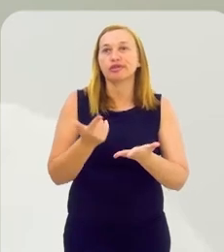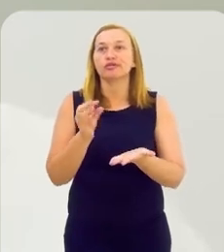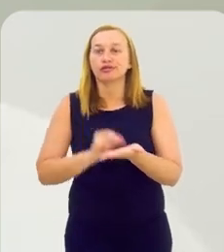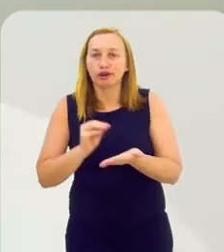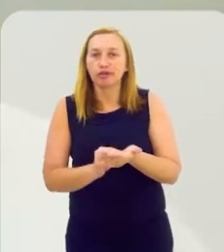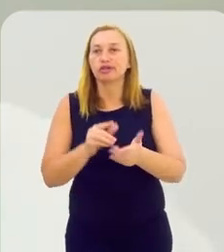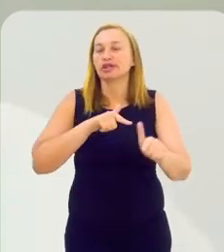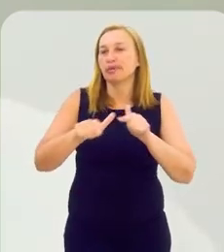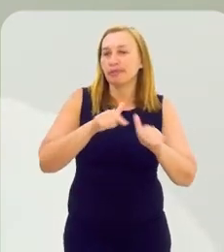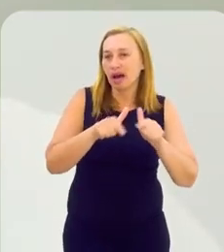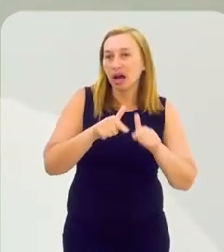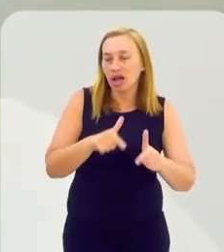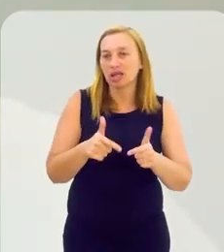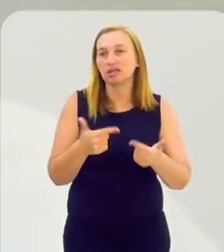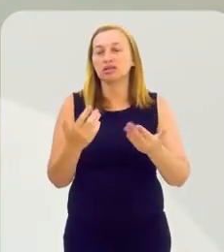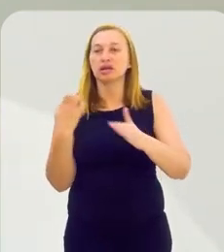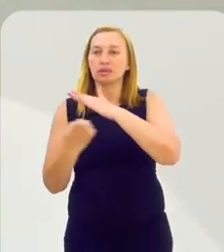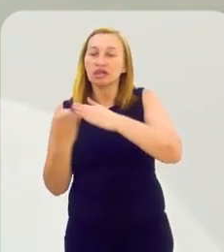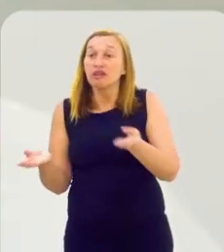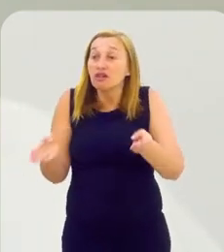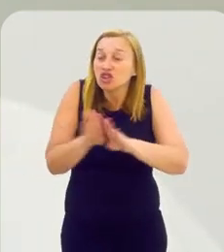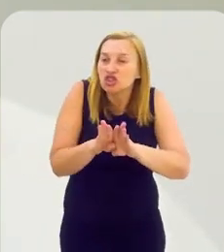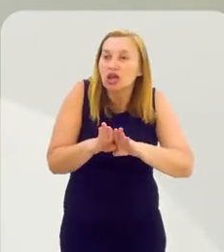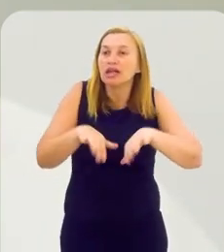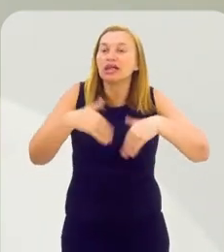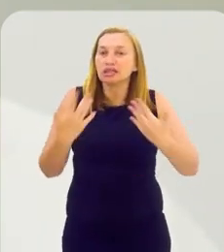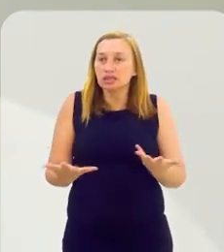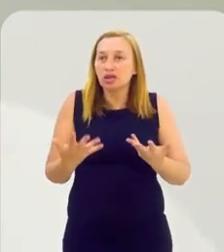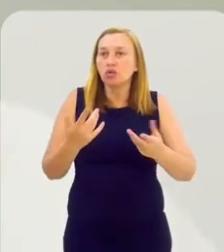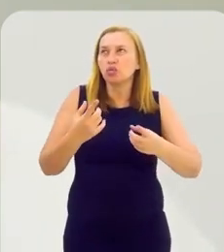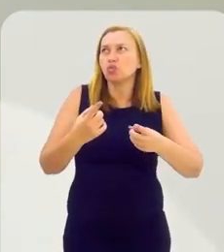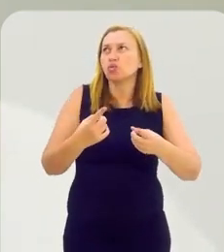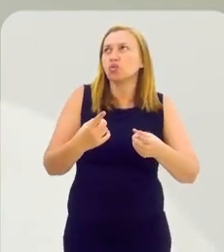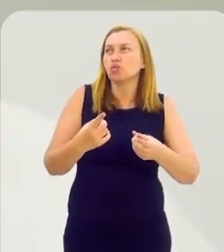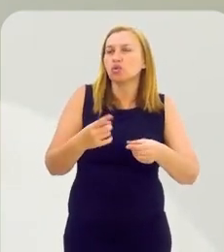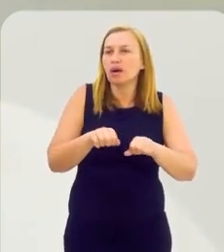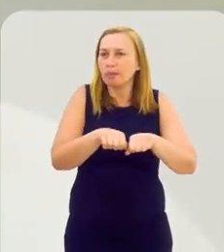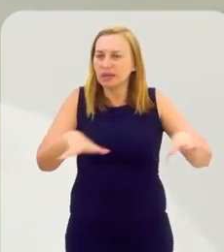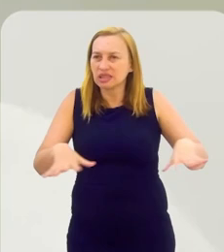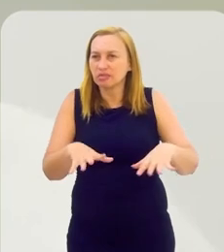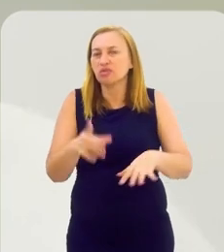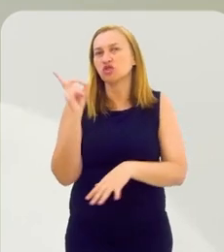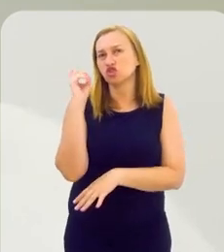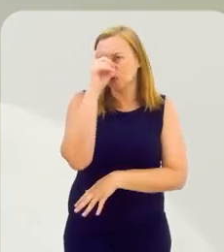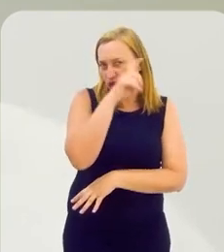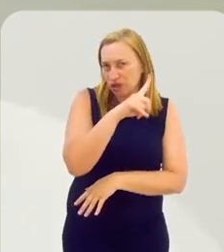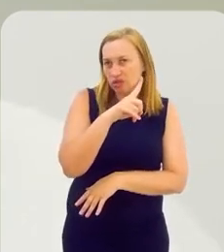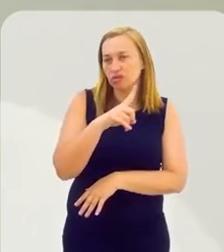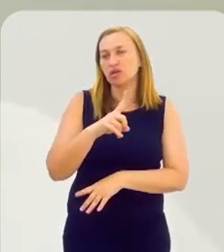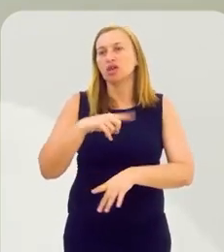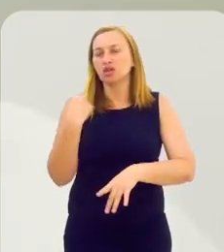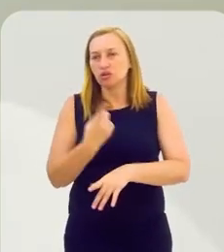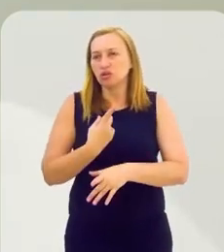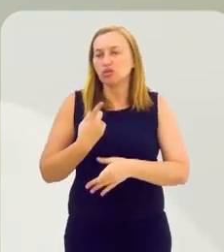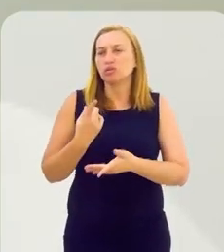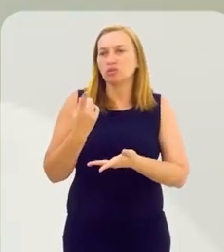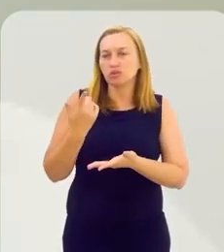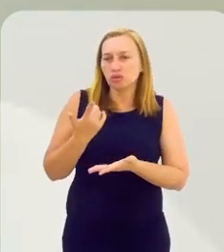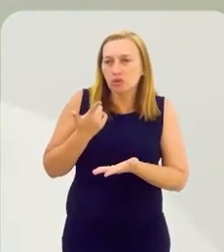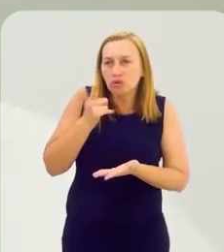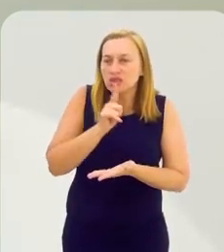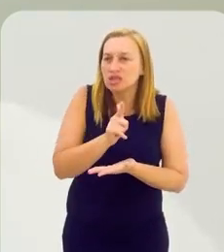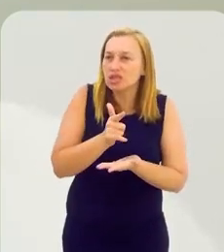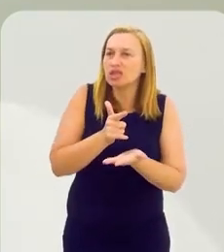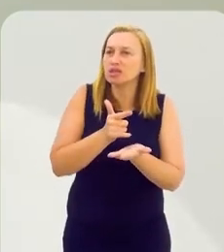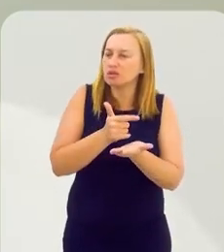desemprego, enfim, empresas fechadas. Então, o saldo dessa pandemia, ele foi um saldo bem difícil que a gente ainda está recuperando. Para você ter uma